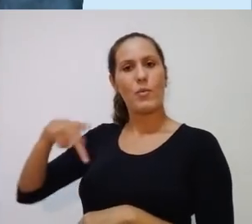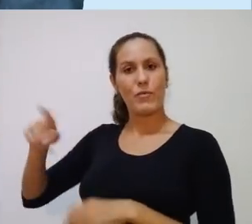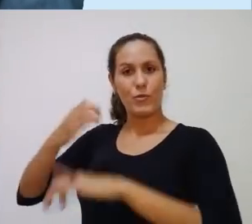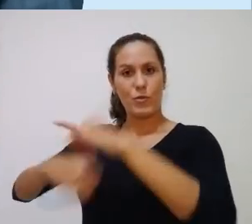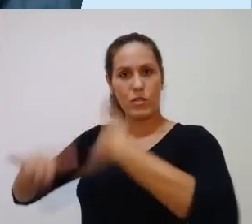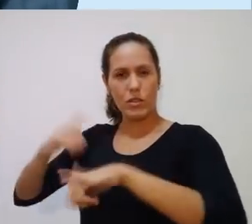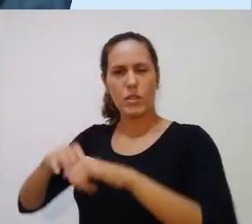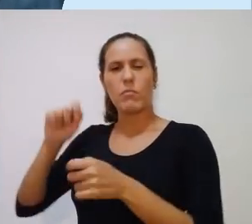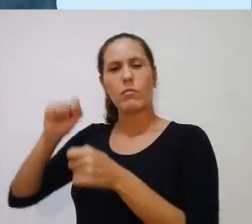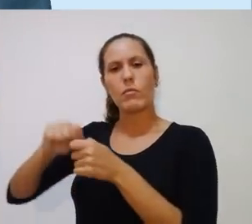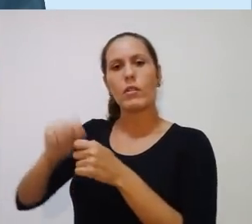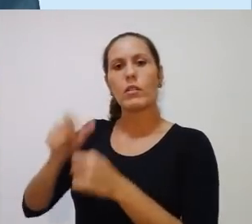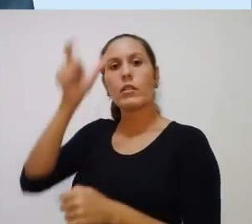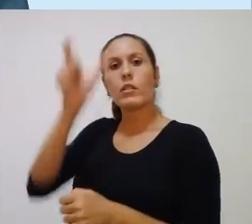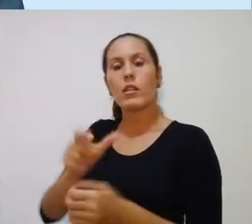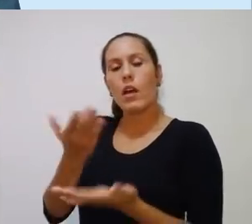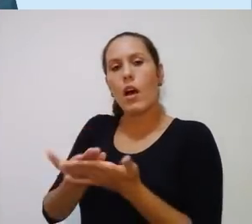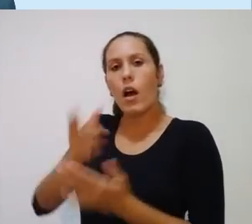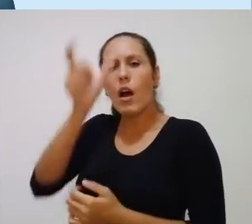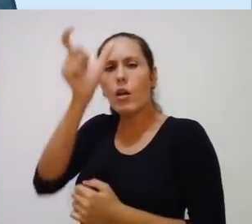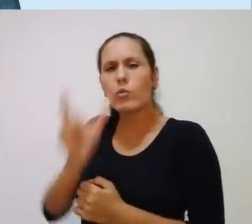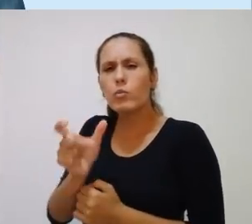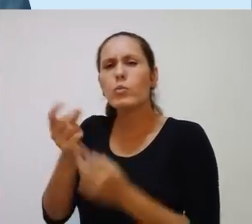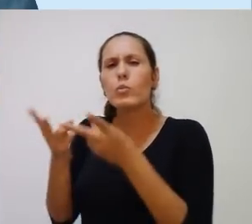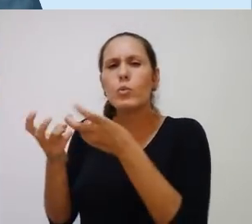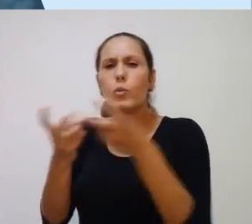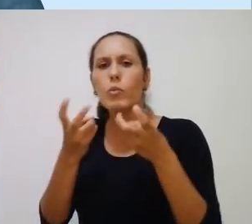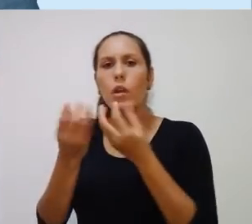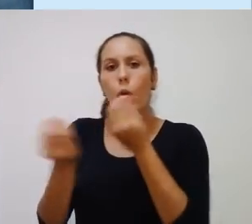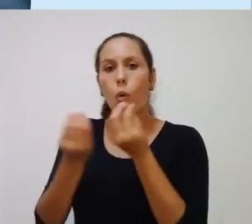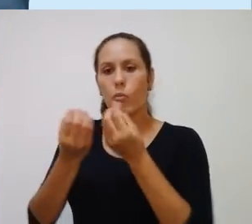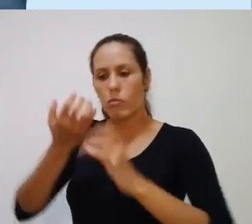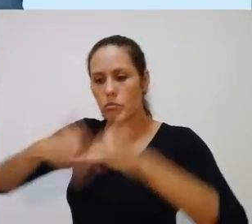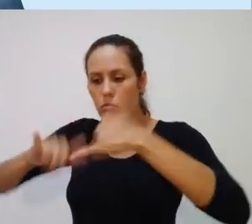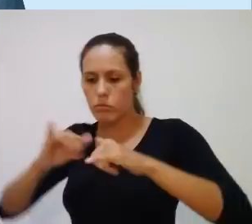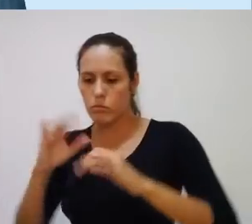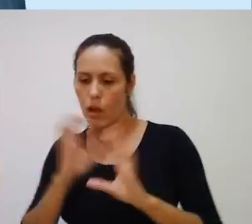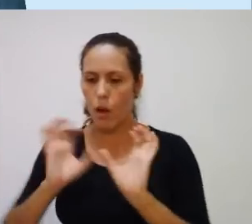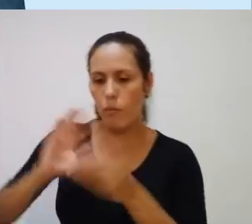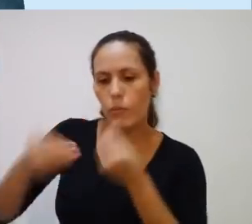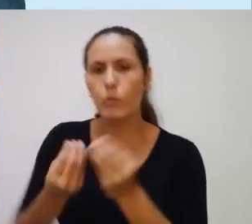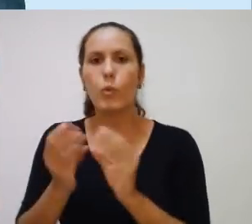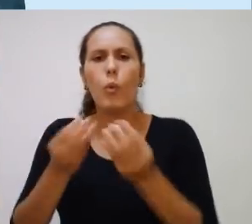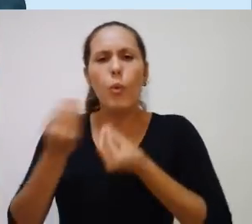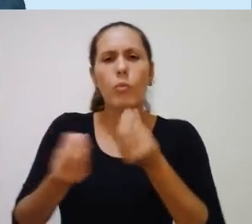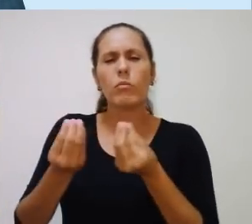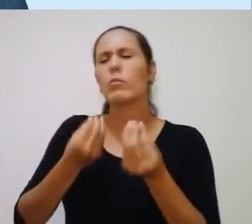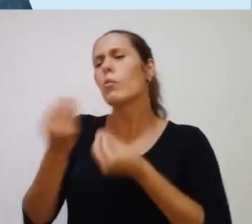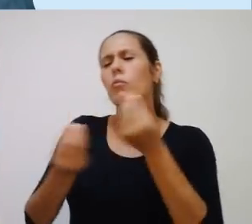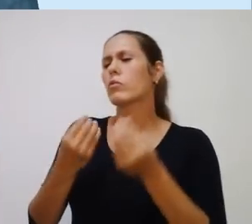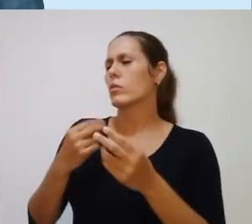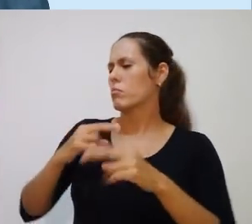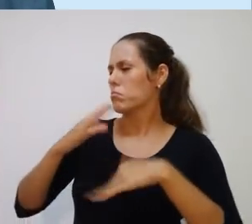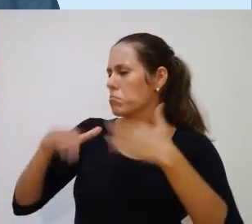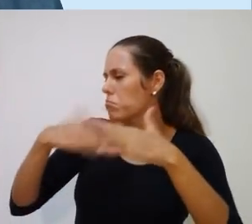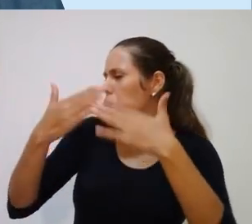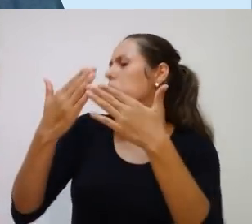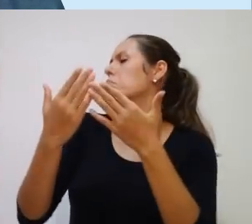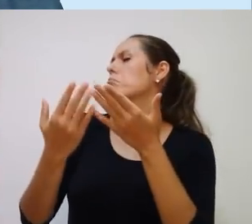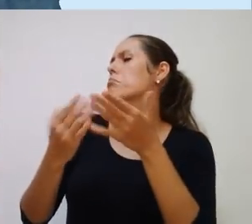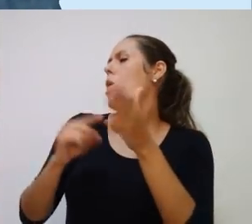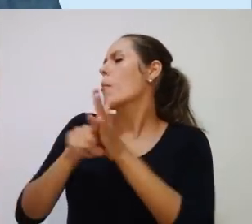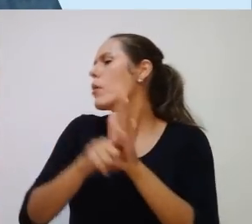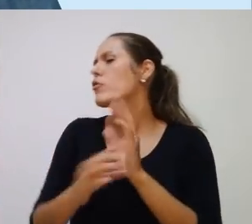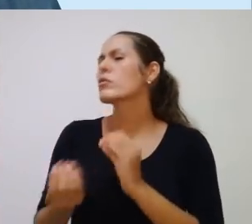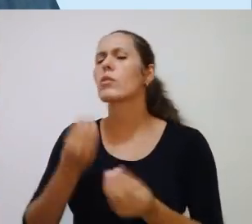fazer com que o estudante compreendesse a ideia da velocidade de reações químicas. Sim. É verdade? Então, como foi o processo? Como foi que você desenvolveu